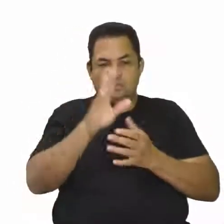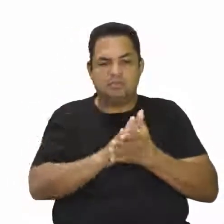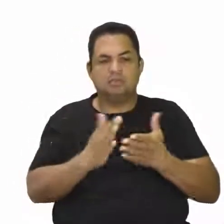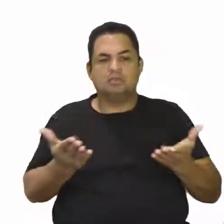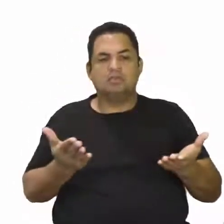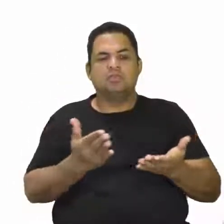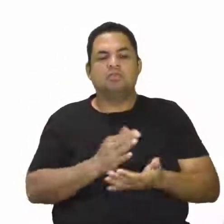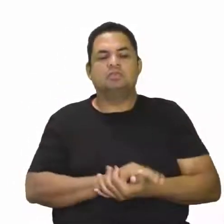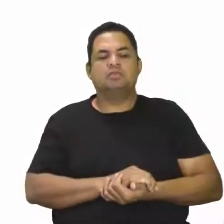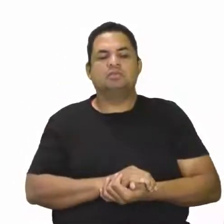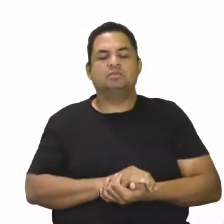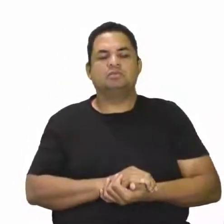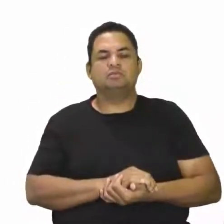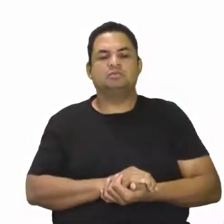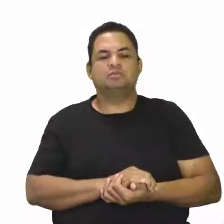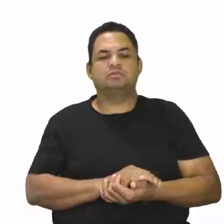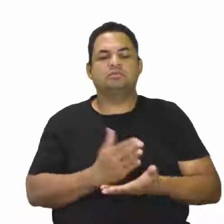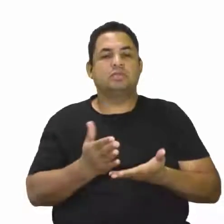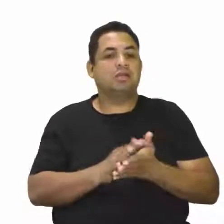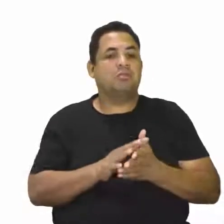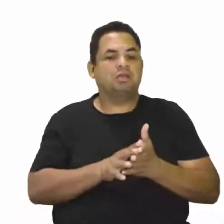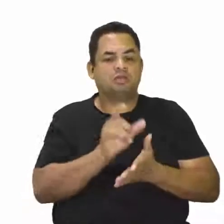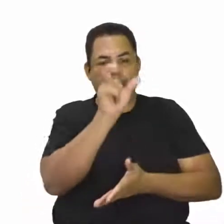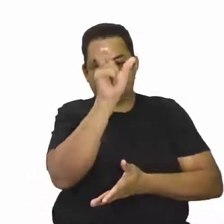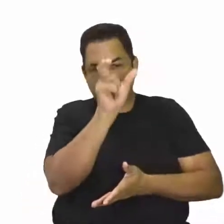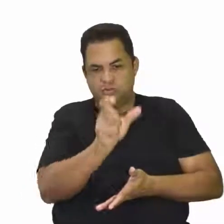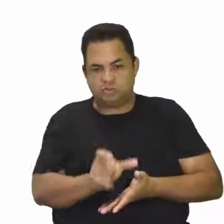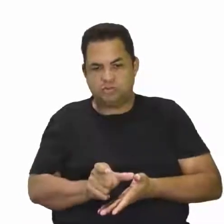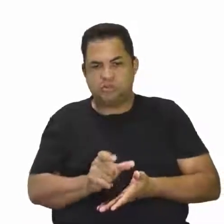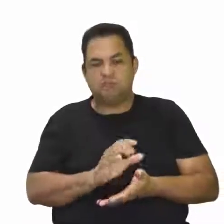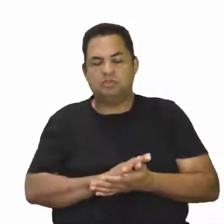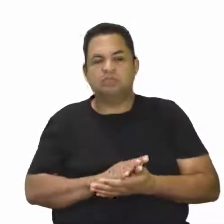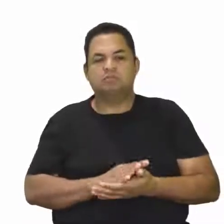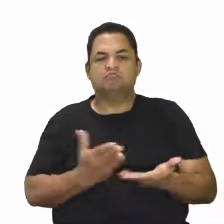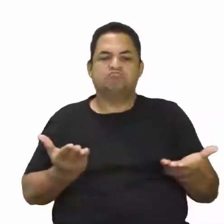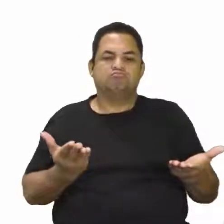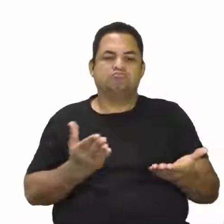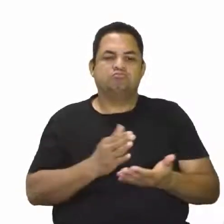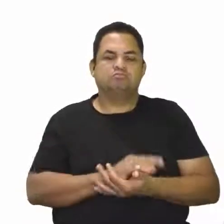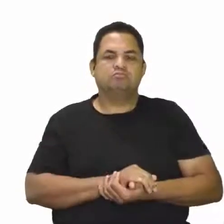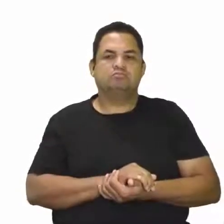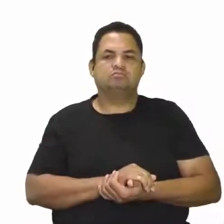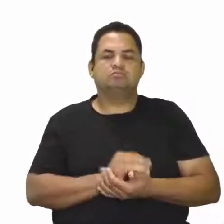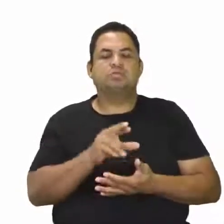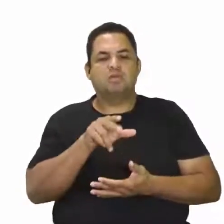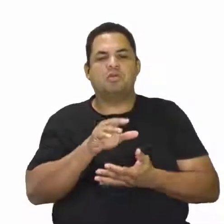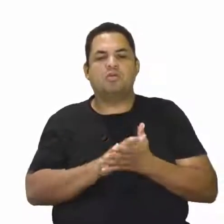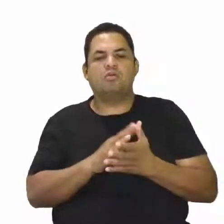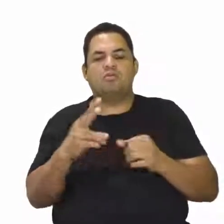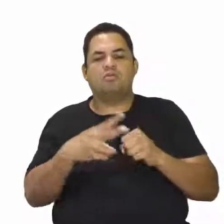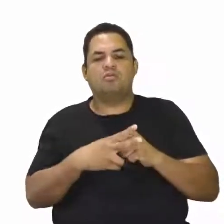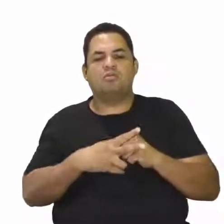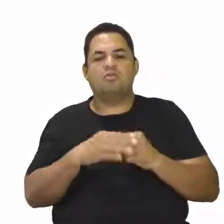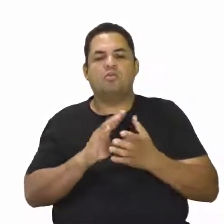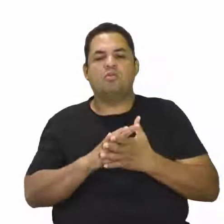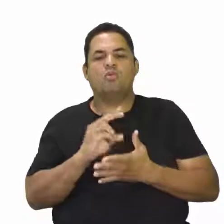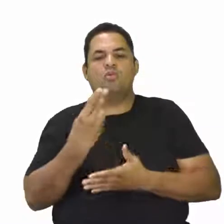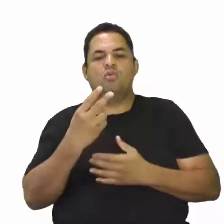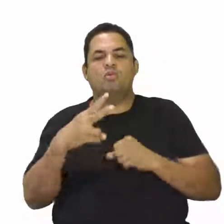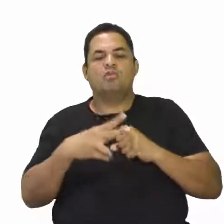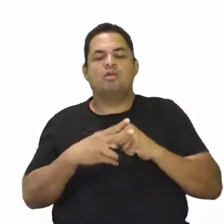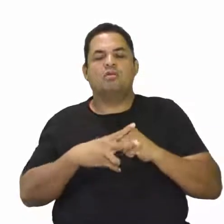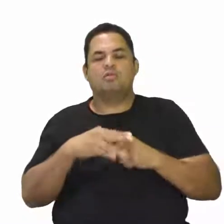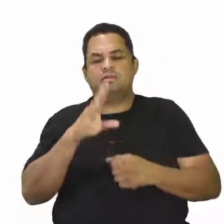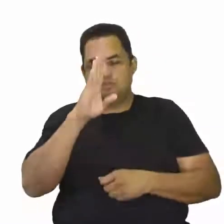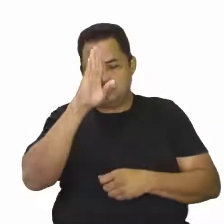E ele pode atuar como sujeito, né, seja ele do mesmo verbo ou do verbo